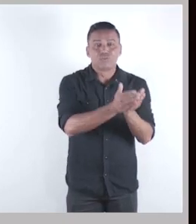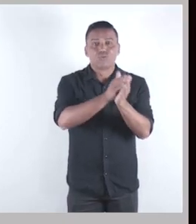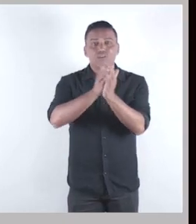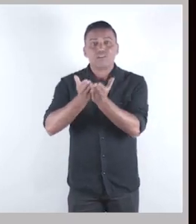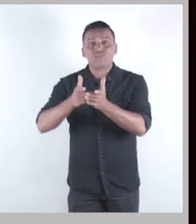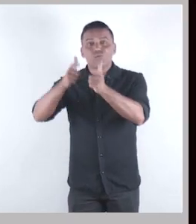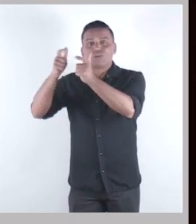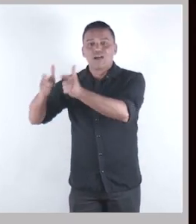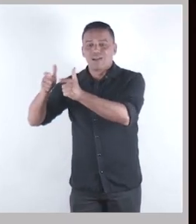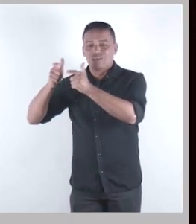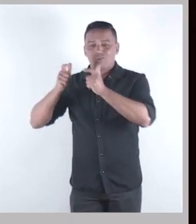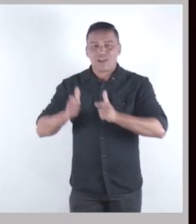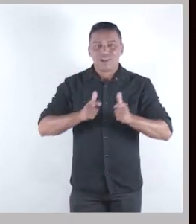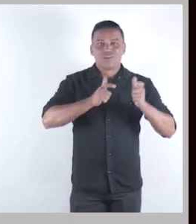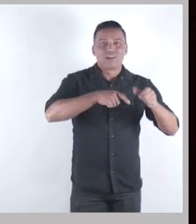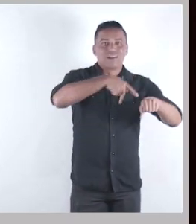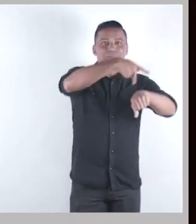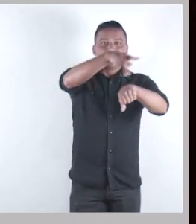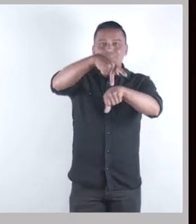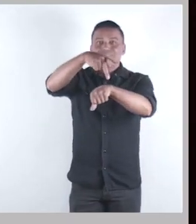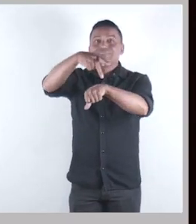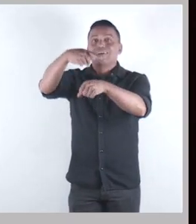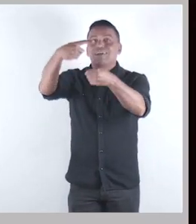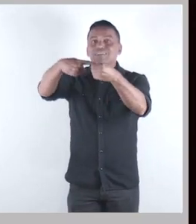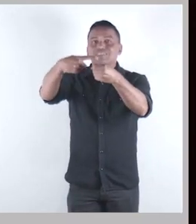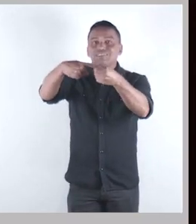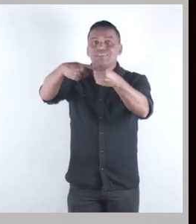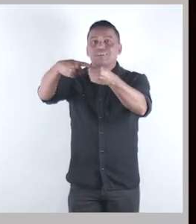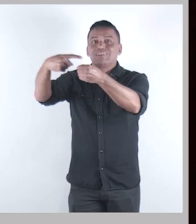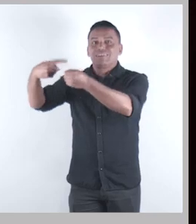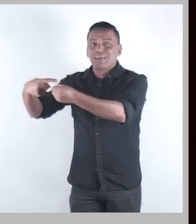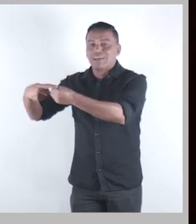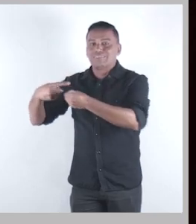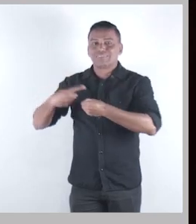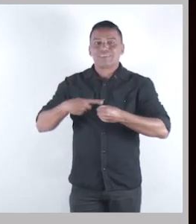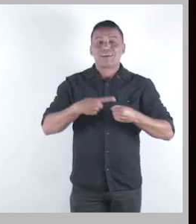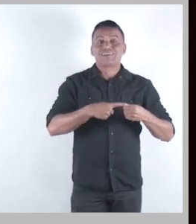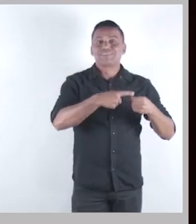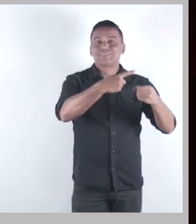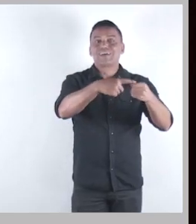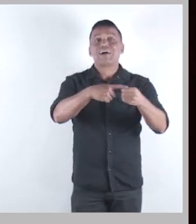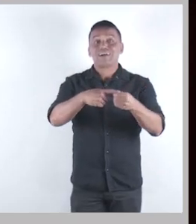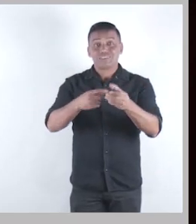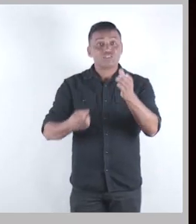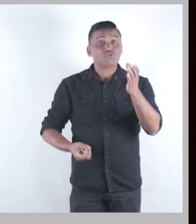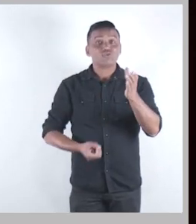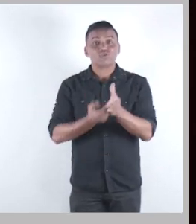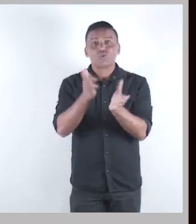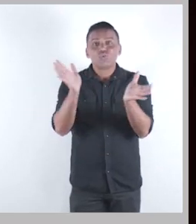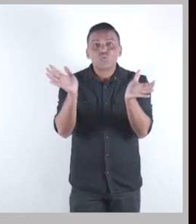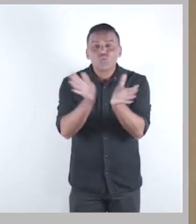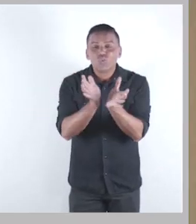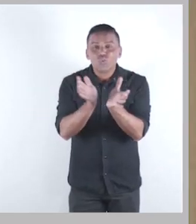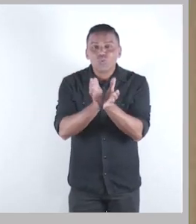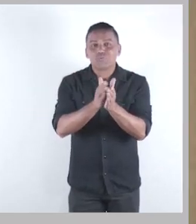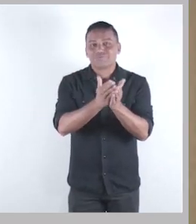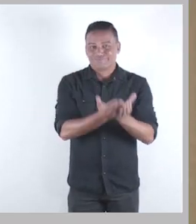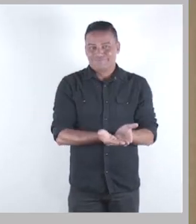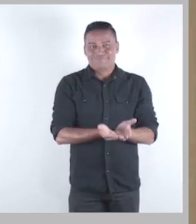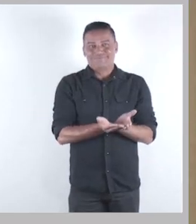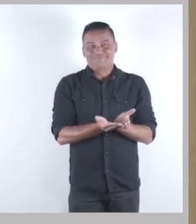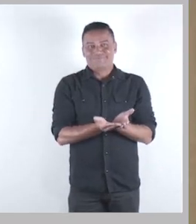regiões do país. Hoje, não há nenhuma província em Moçambique que não tenha um clube do livro.